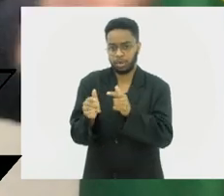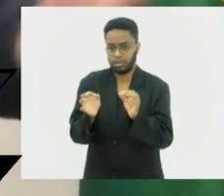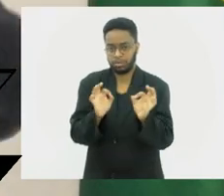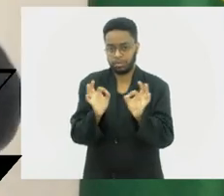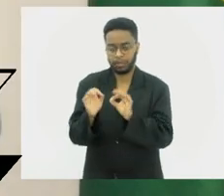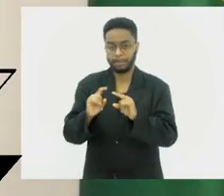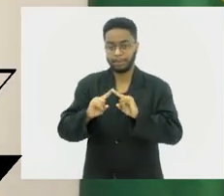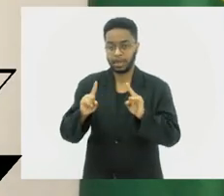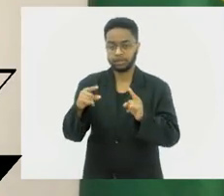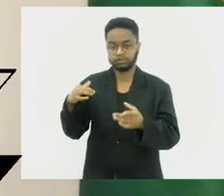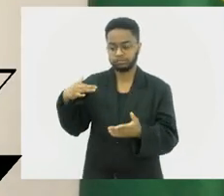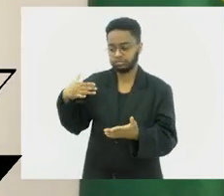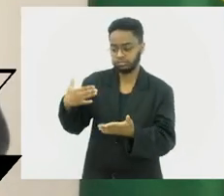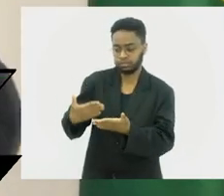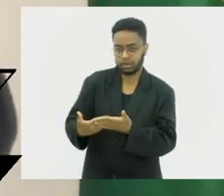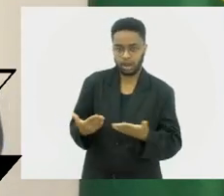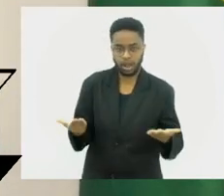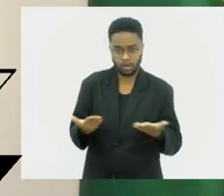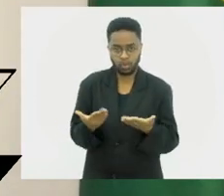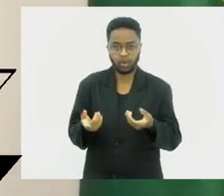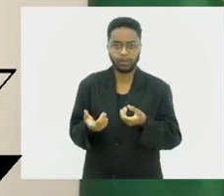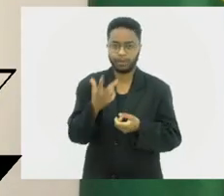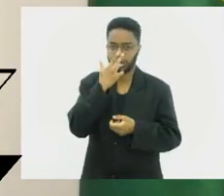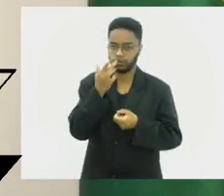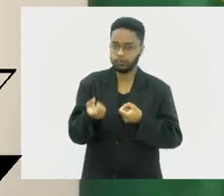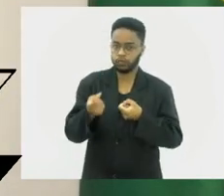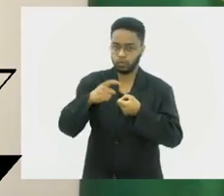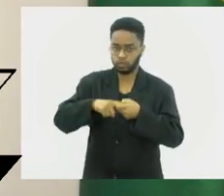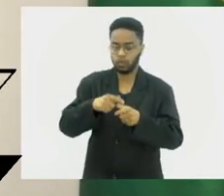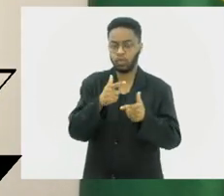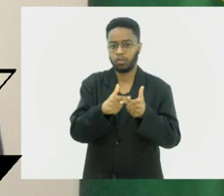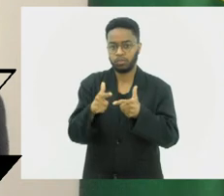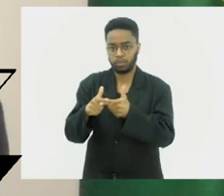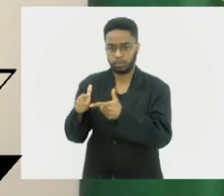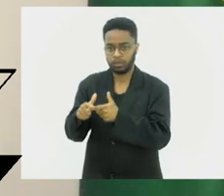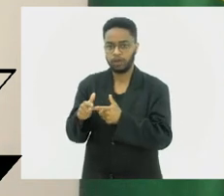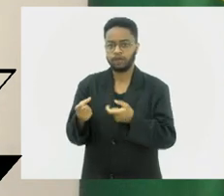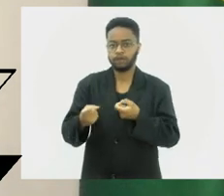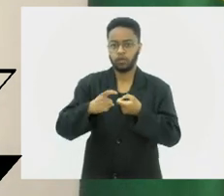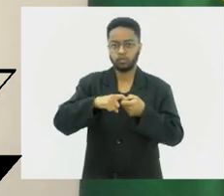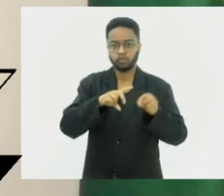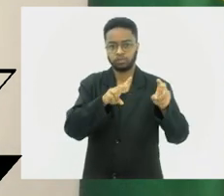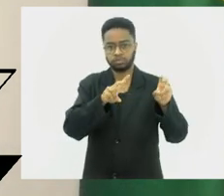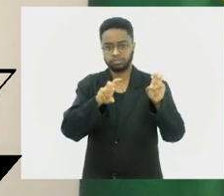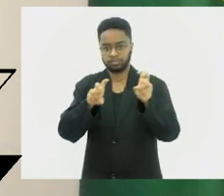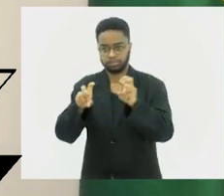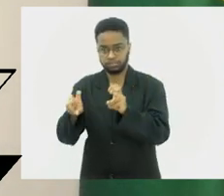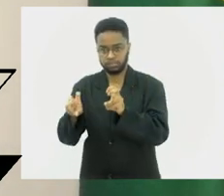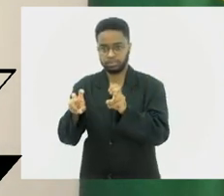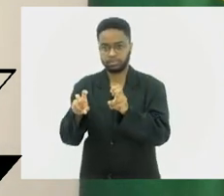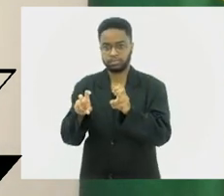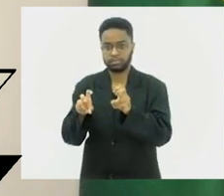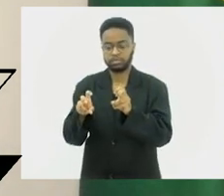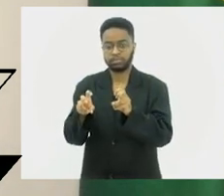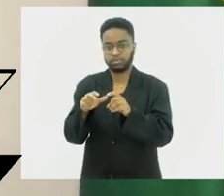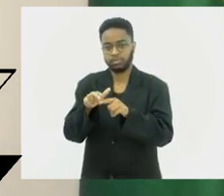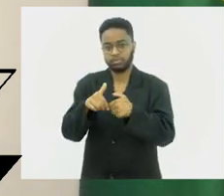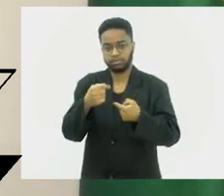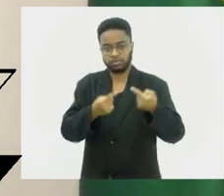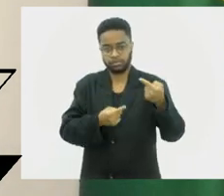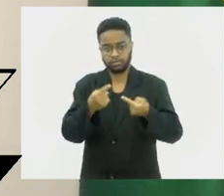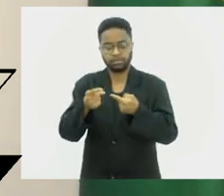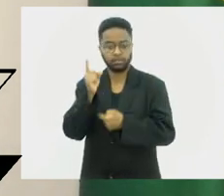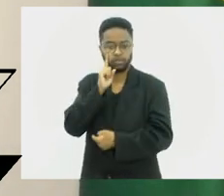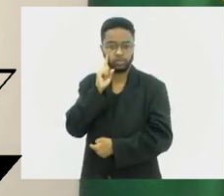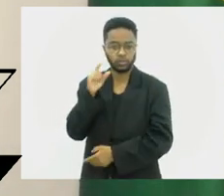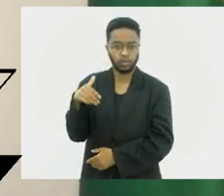Mas, de um tempo para cá, voltou-se novamente o assunto aos debates do dia a dia dos